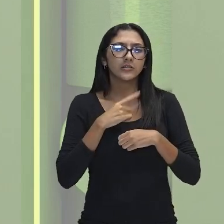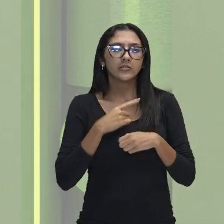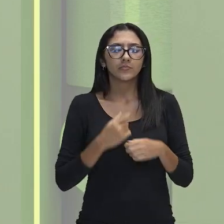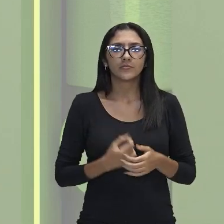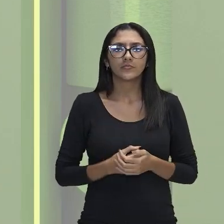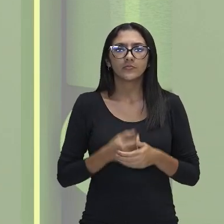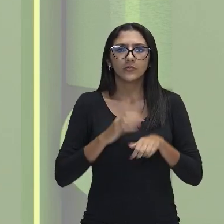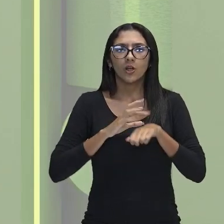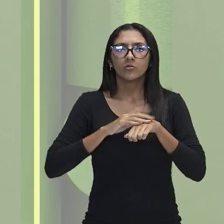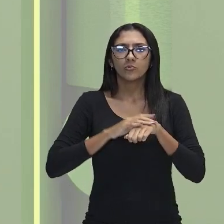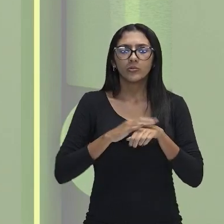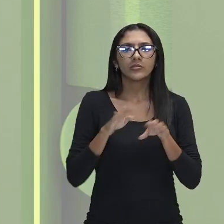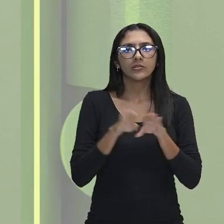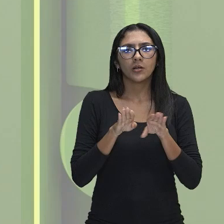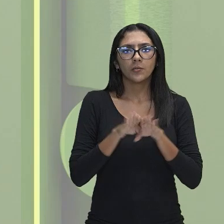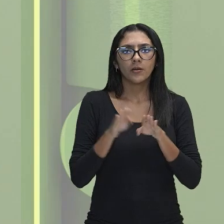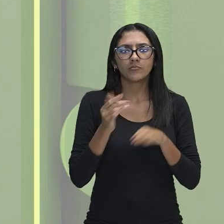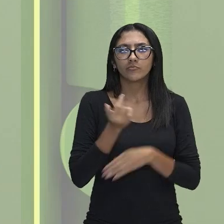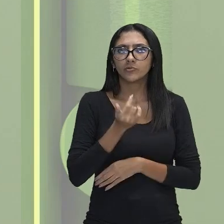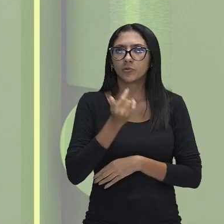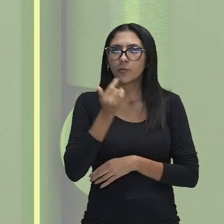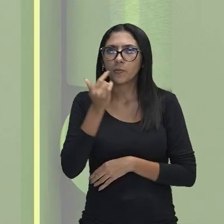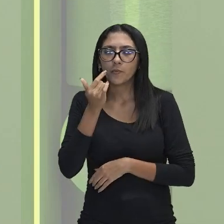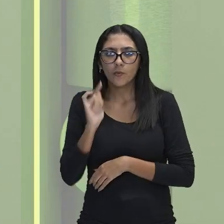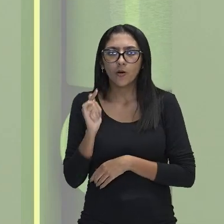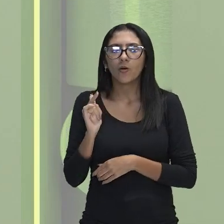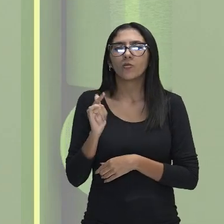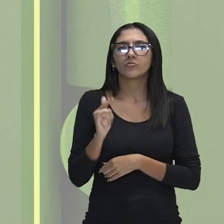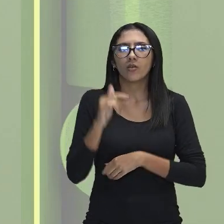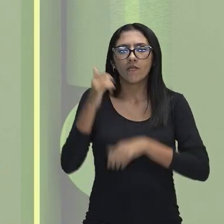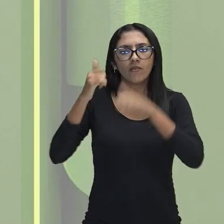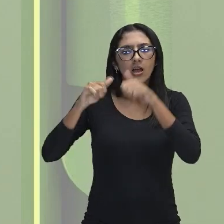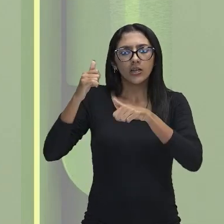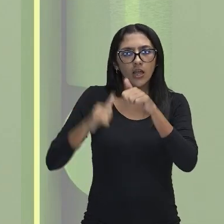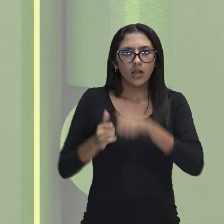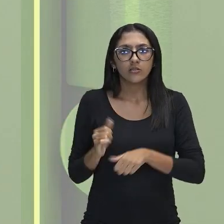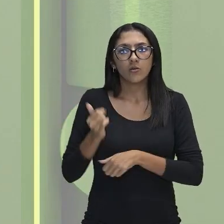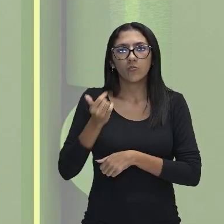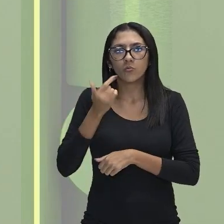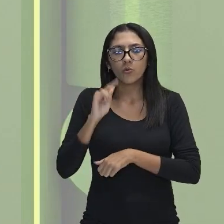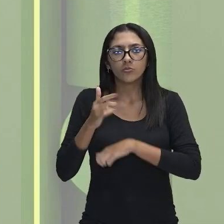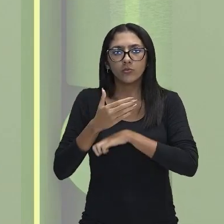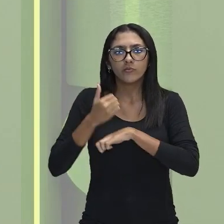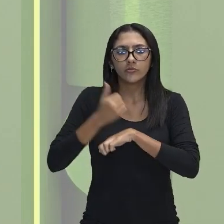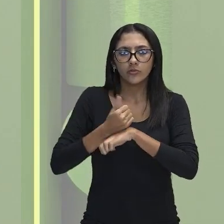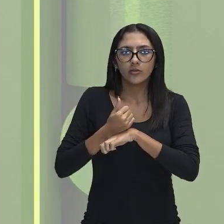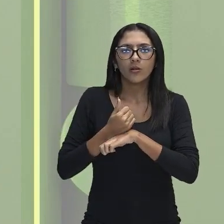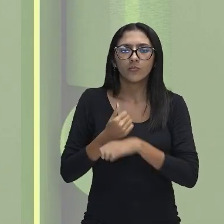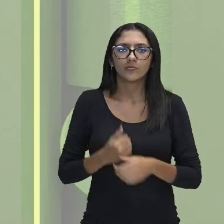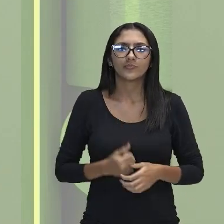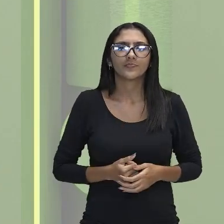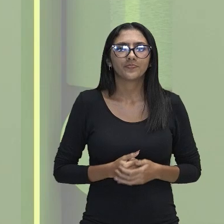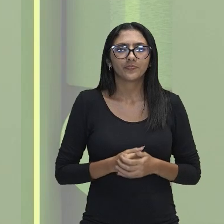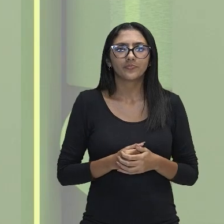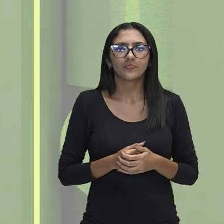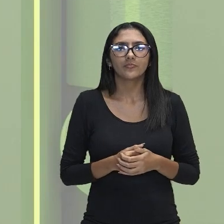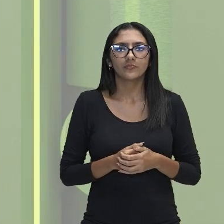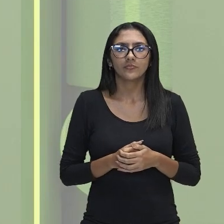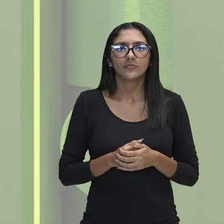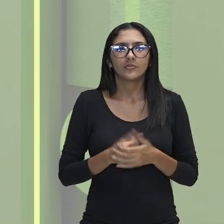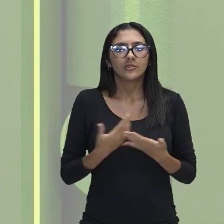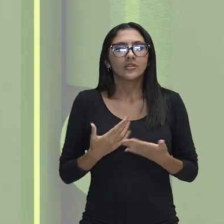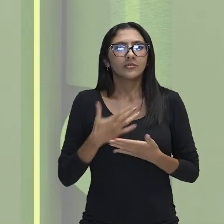hipertireoidismo, ali você vai ter que fazer um outro acompanhamento para fazer a interferência. Então, a saúde do